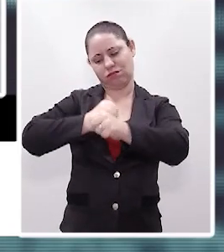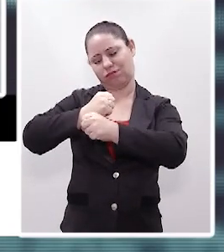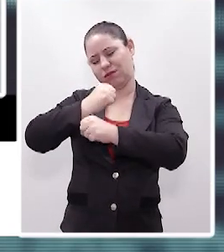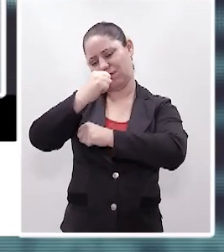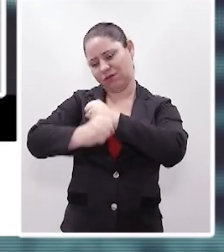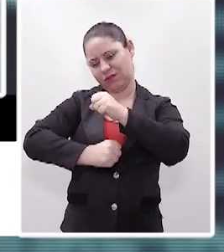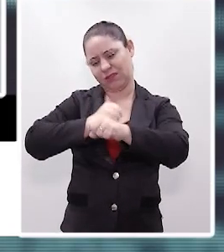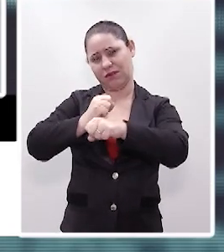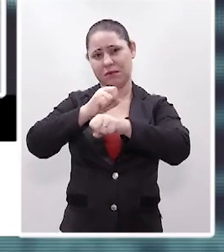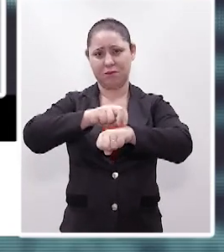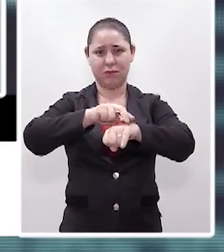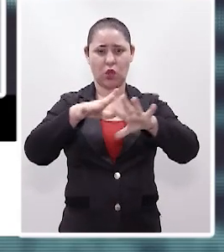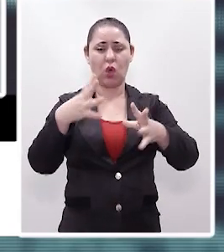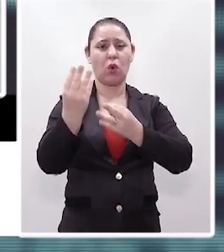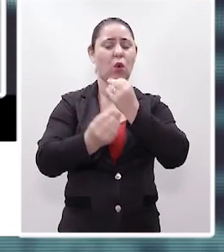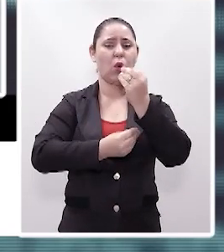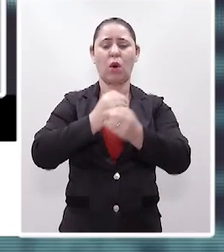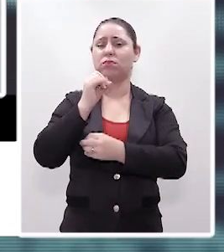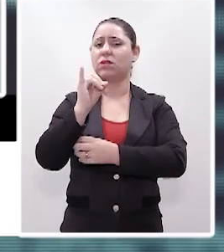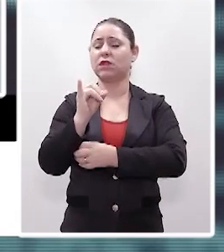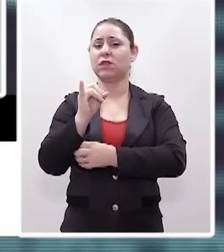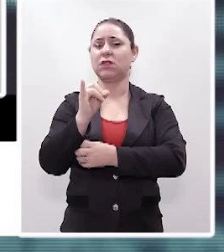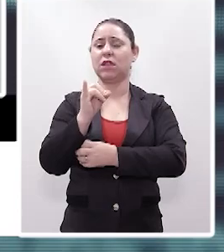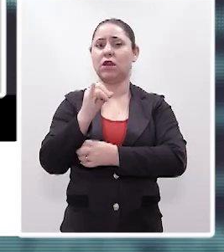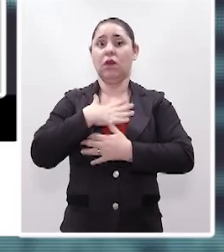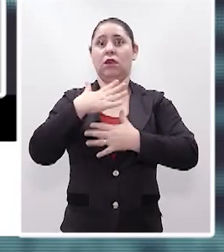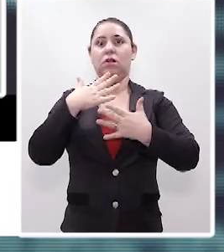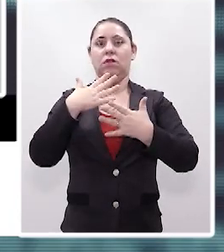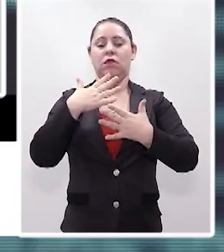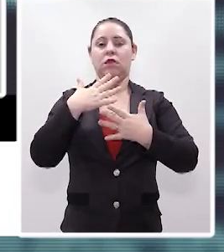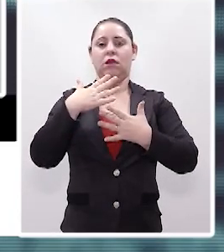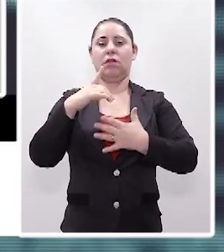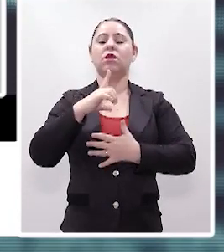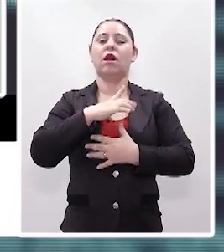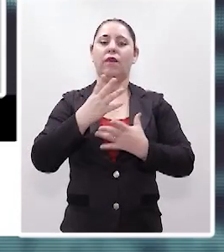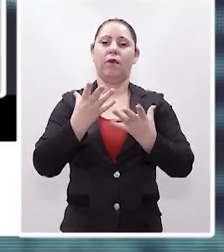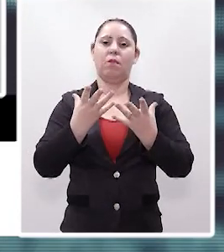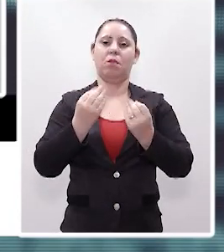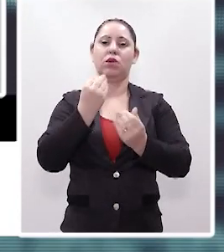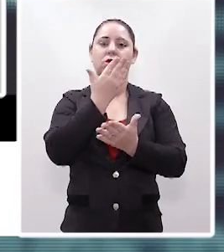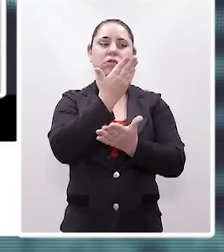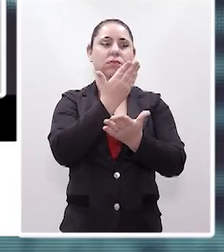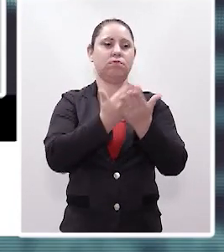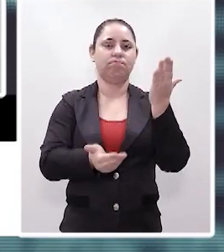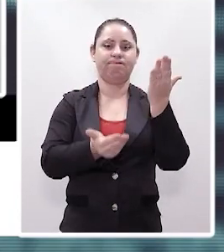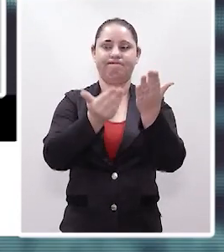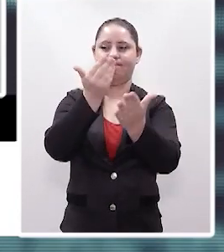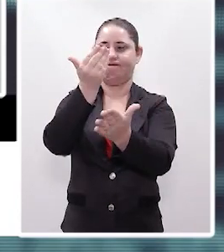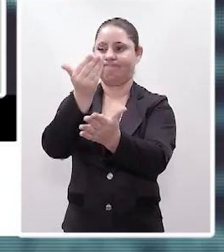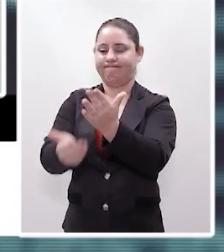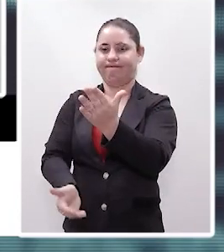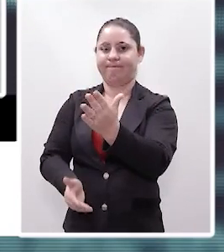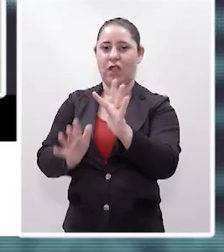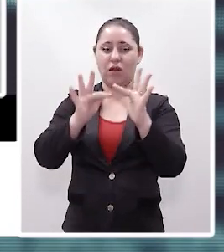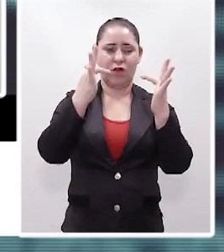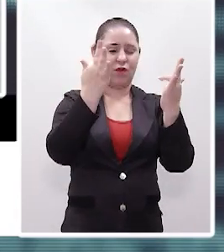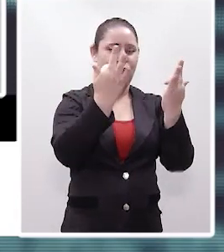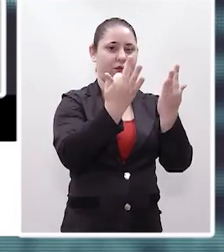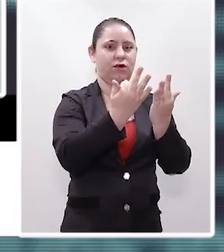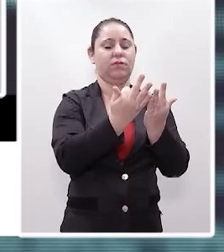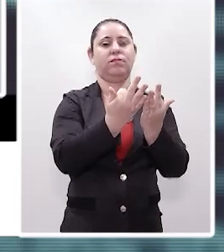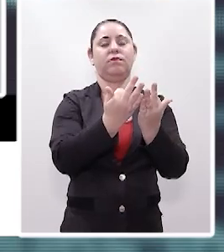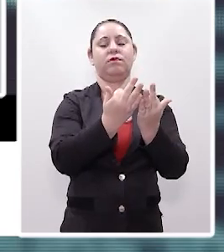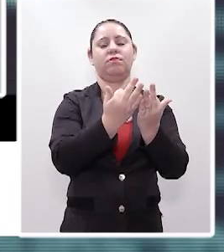uns anos dessa pandemia, assim como se fosse um susto. Infelizmente nós tivemos muitas perdas,